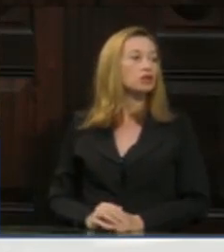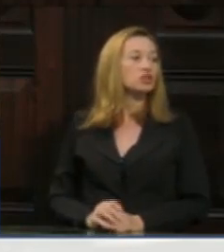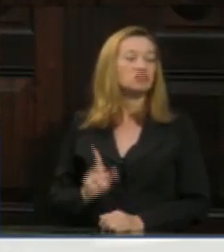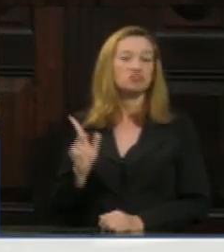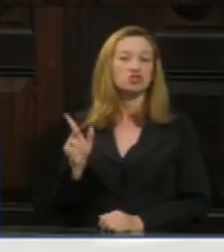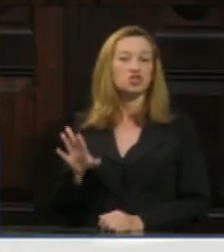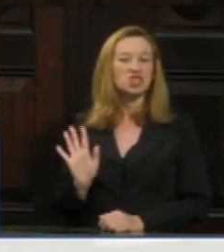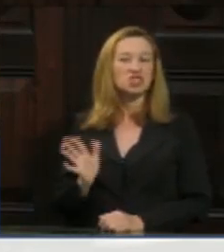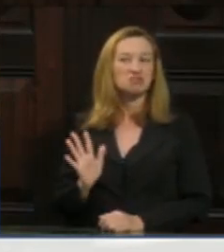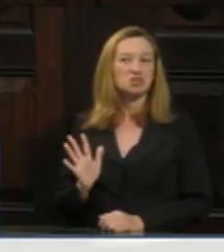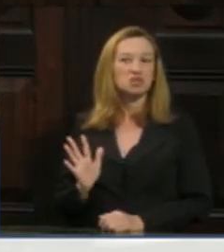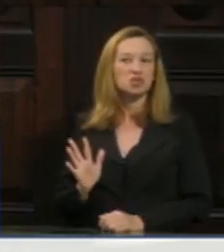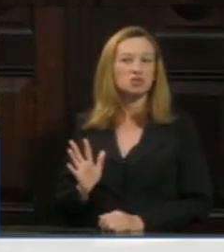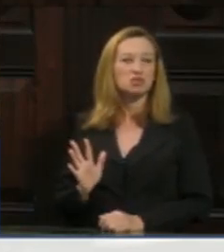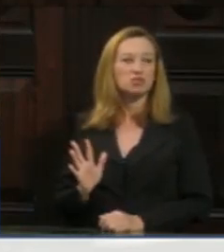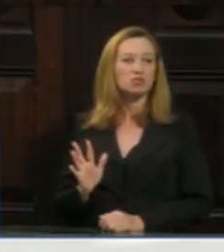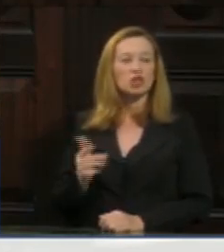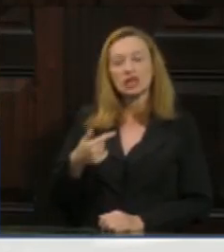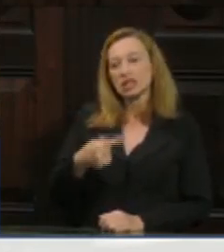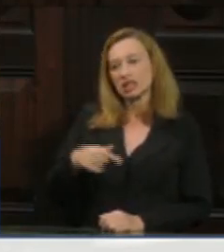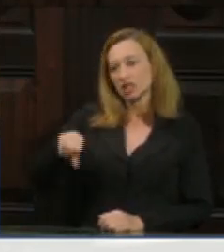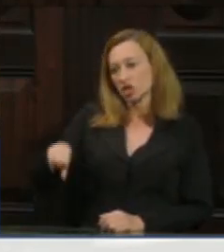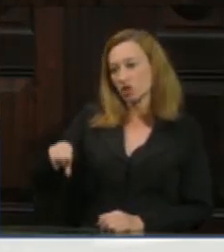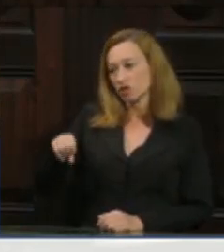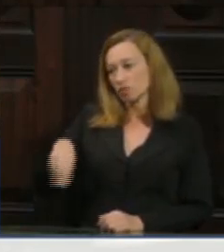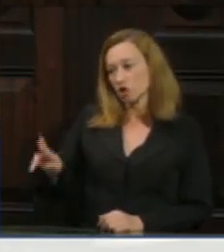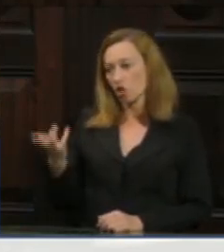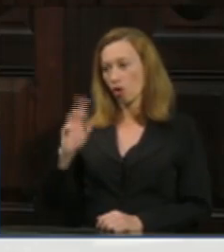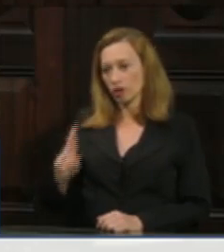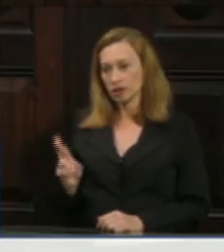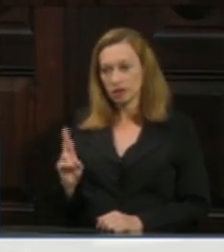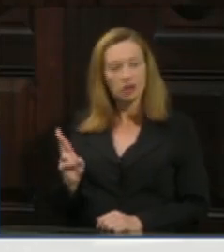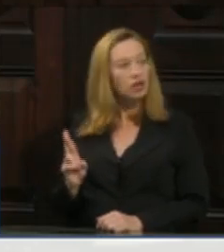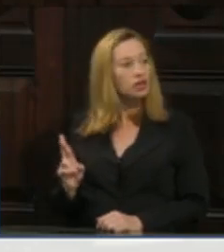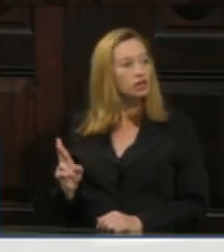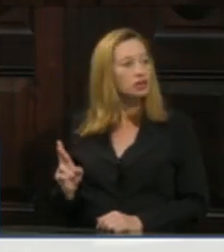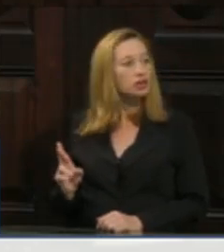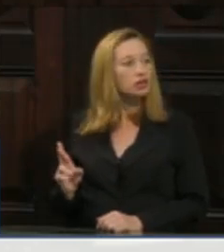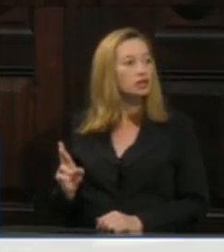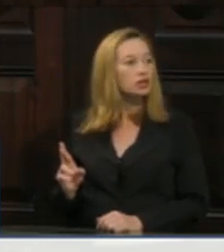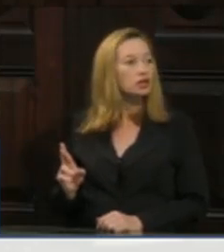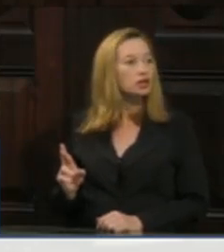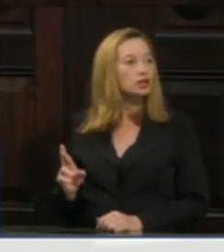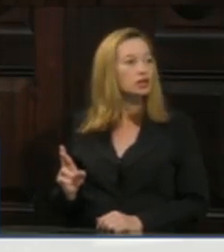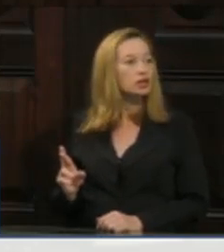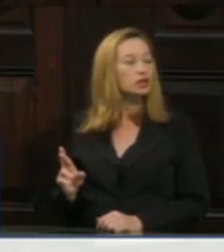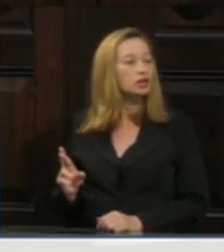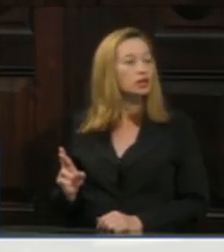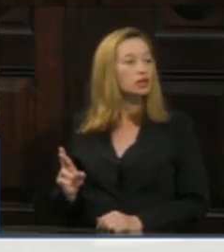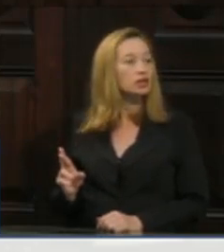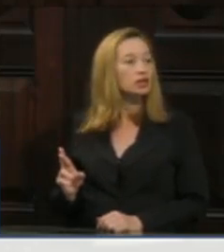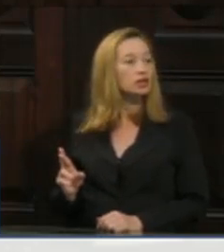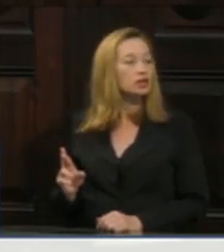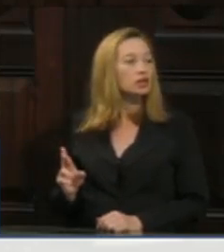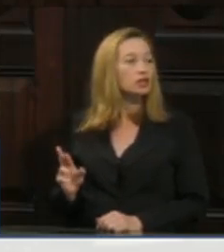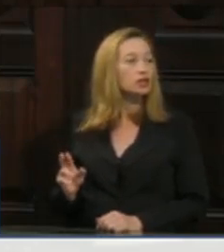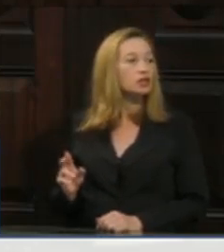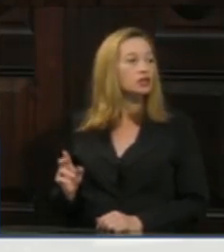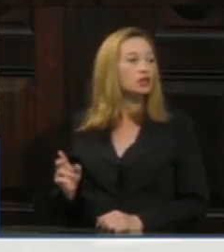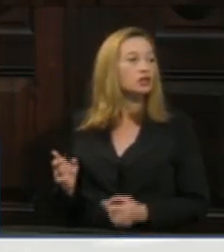da LRF, mas não o descumprimento dos preceitos